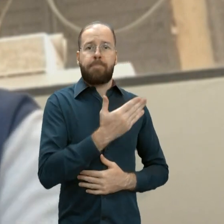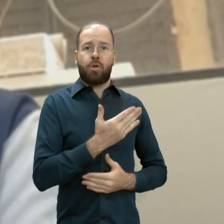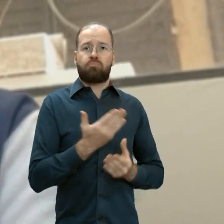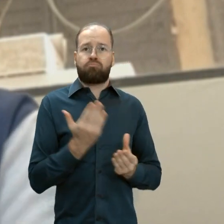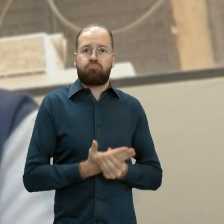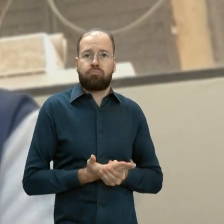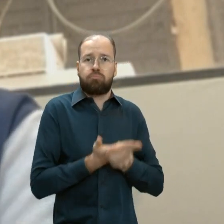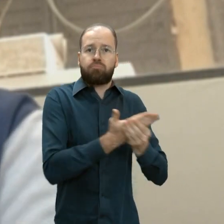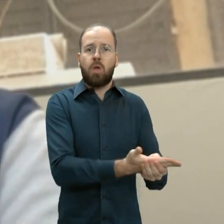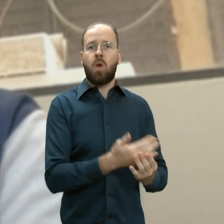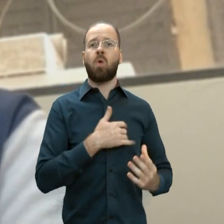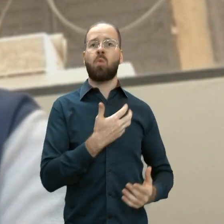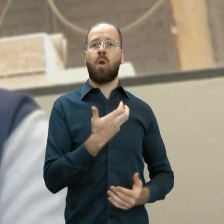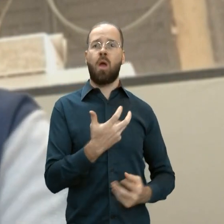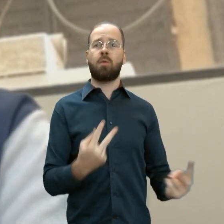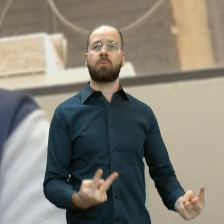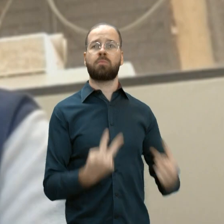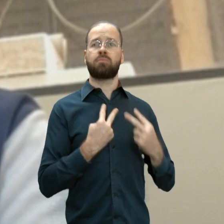banaliza a